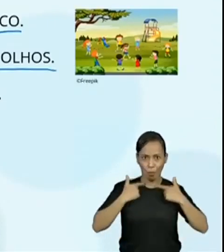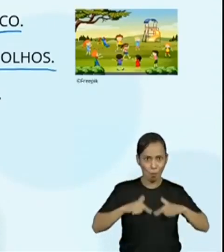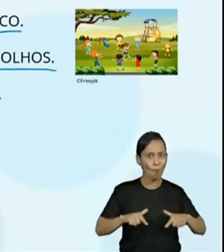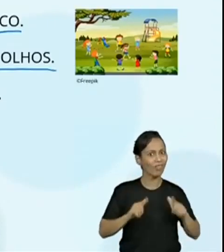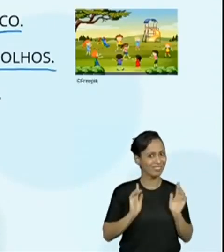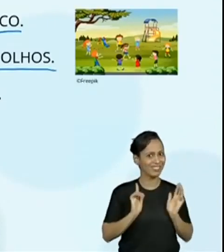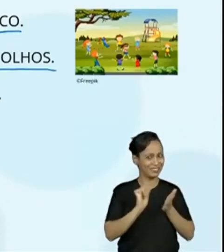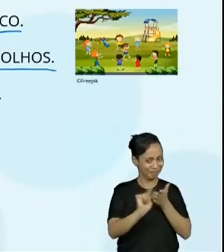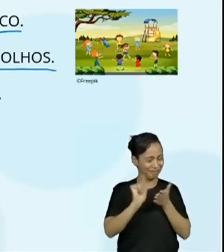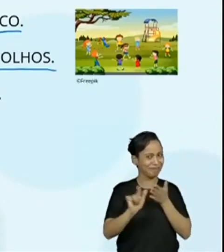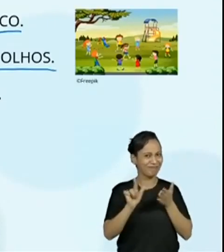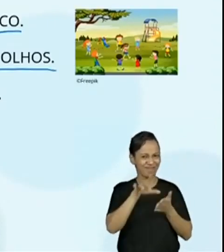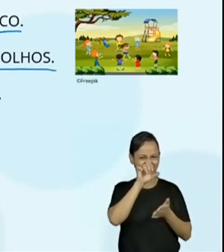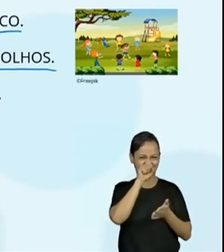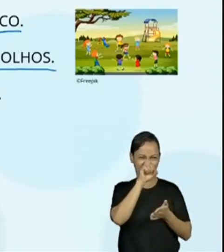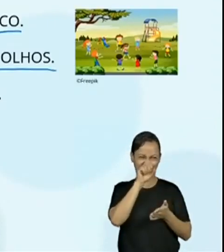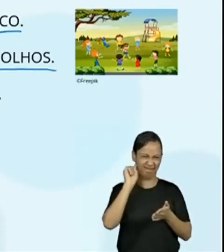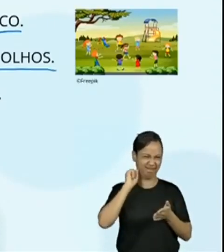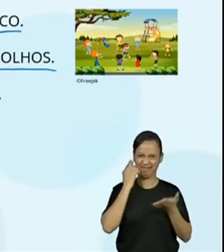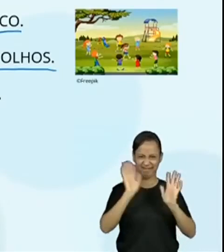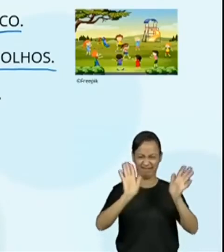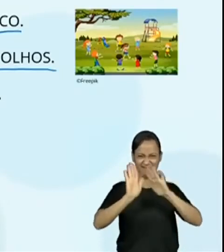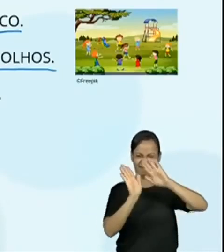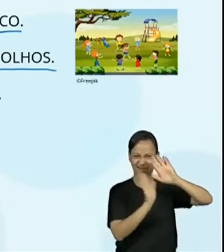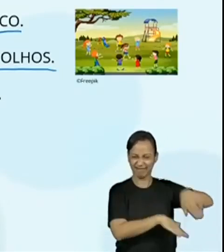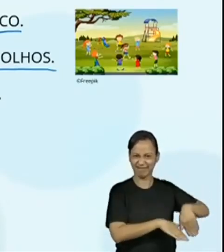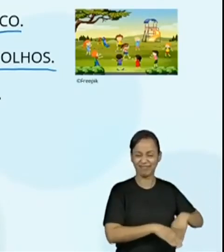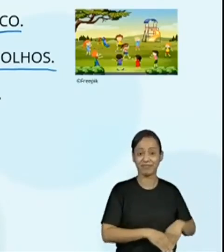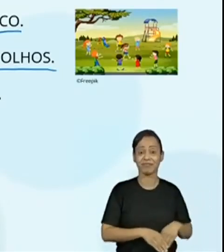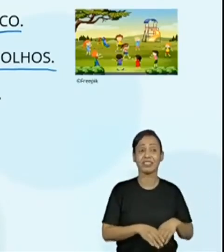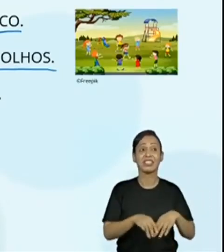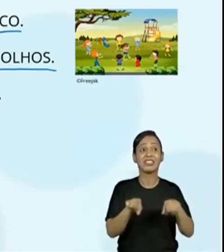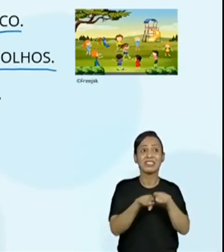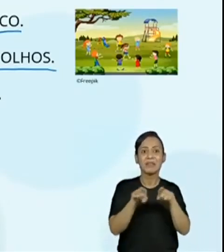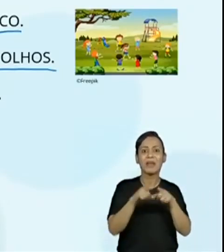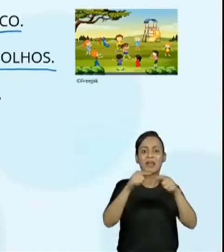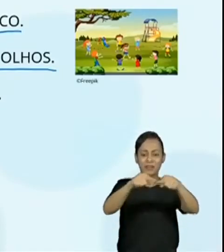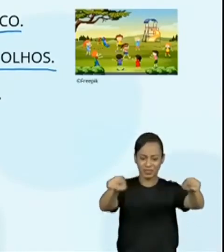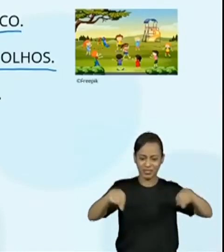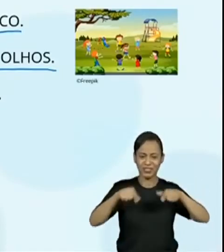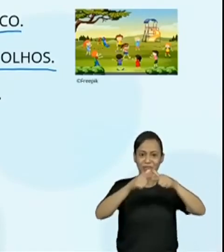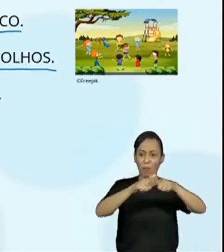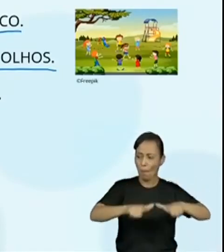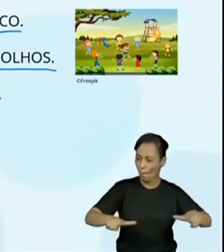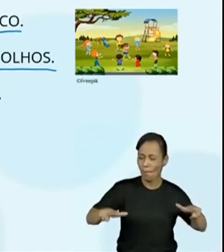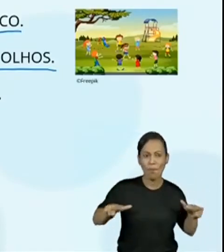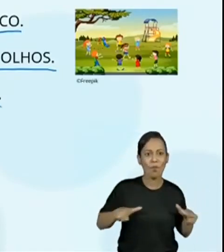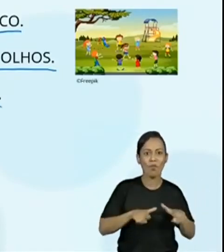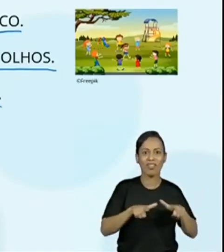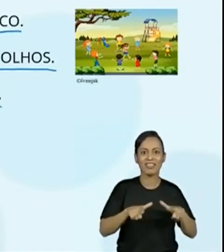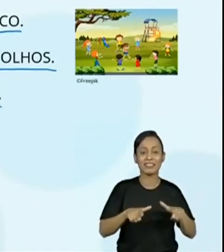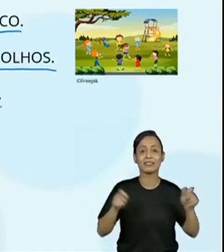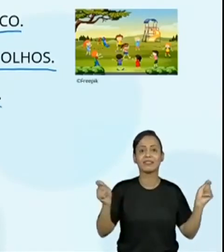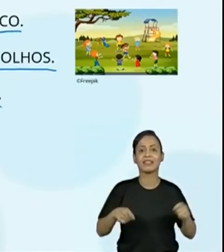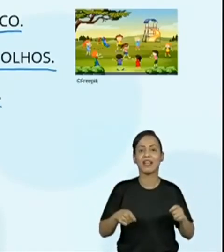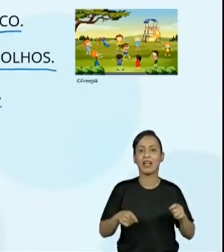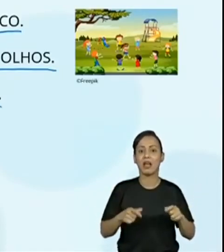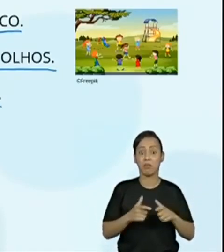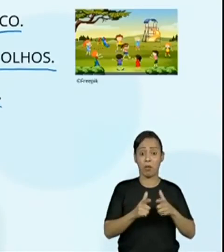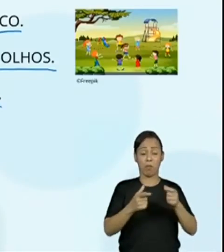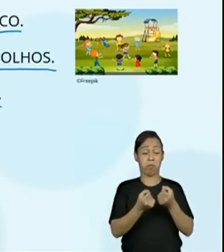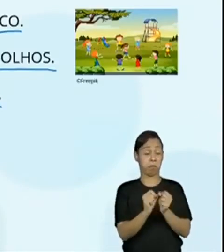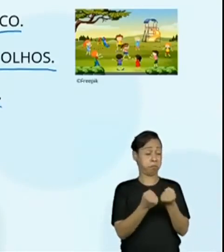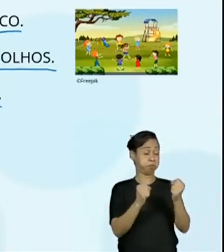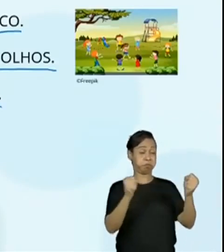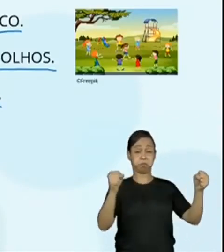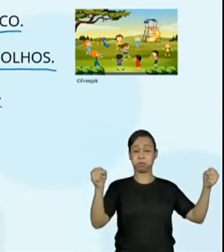Sim. E local, espaços vazios, mas não muito